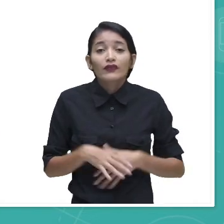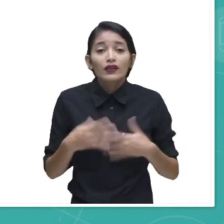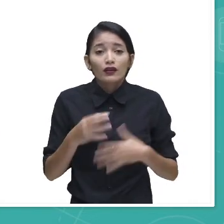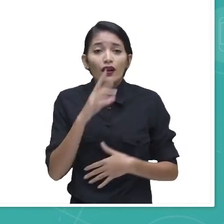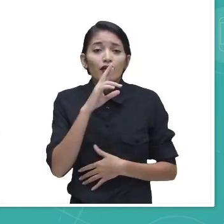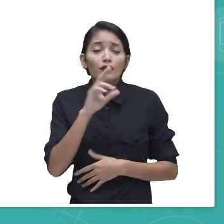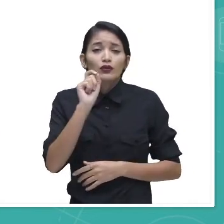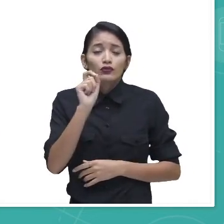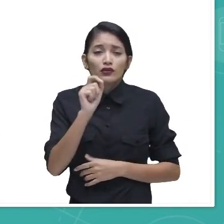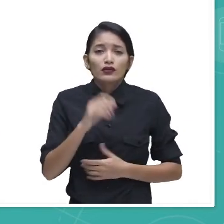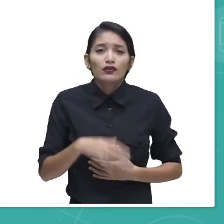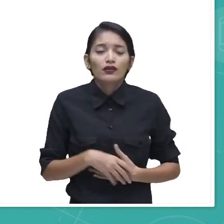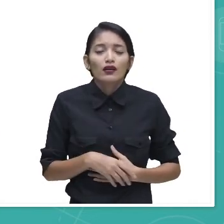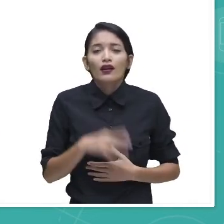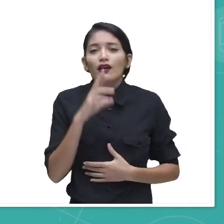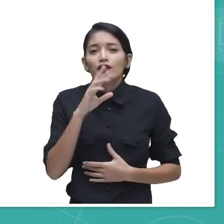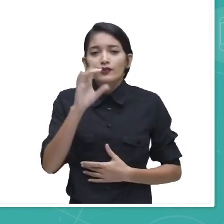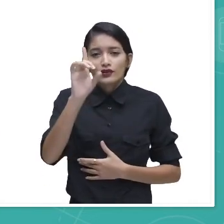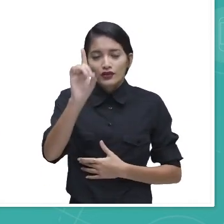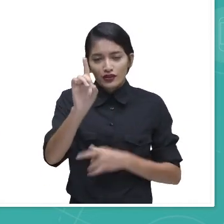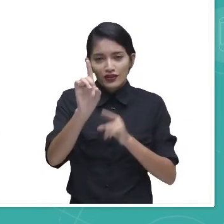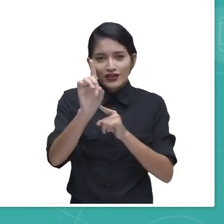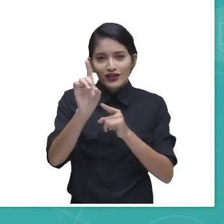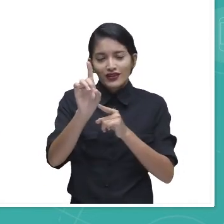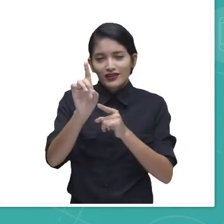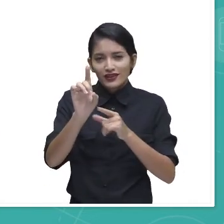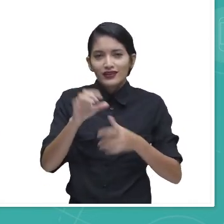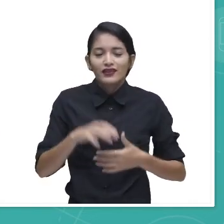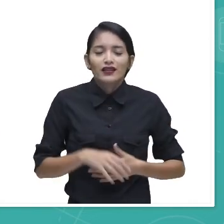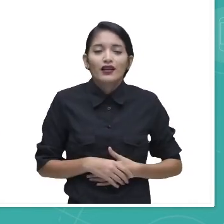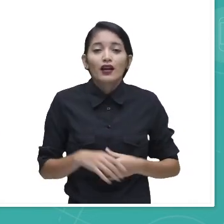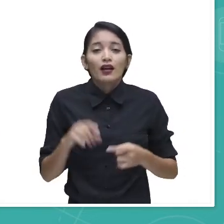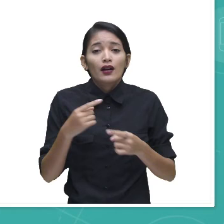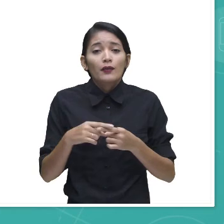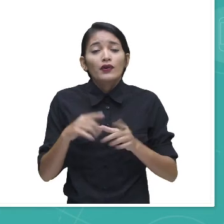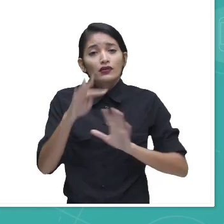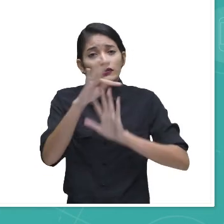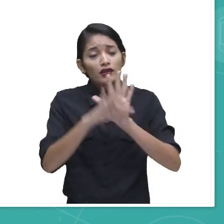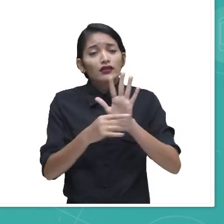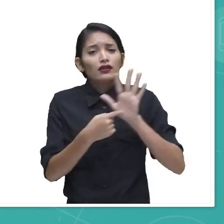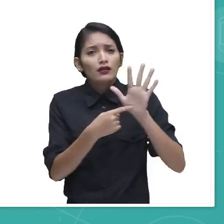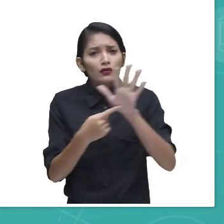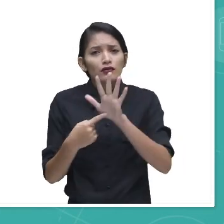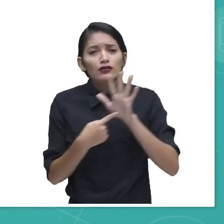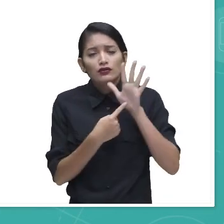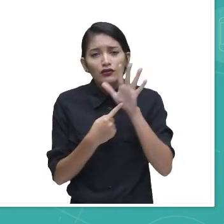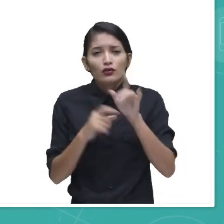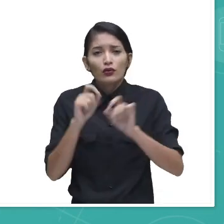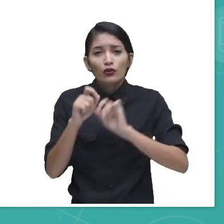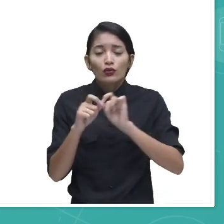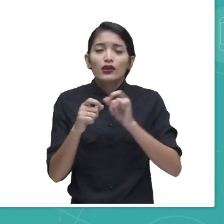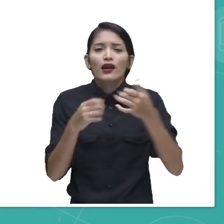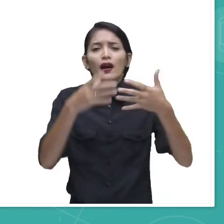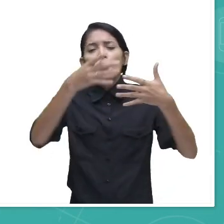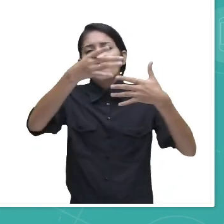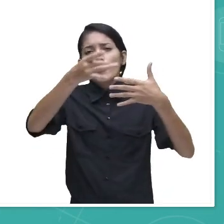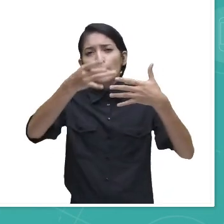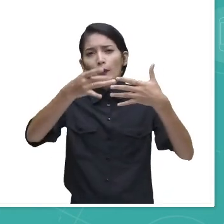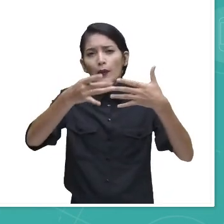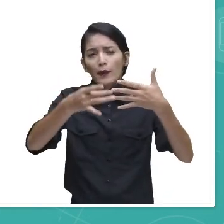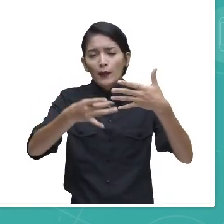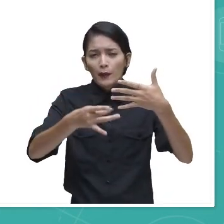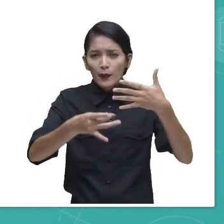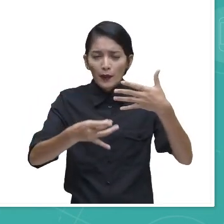temos a resposta é a alternativa D, em razão do texto apresentar predominantemente a descrição